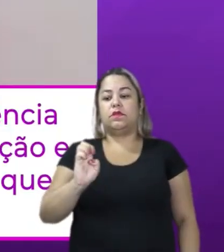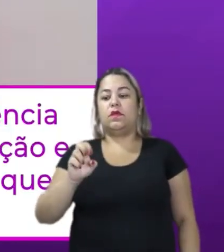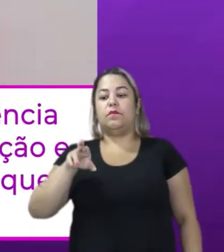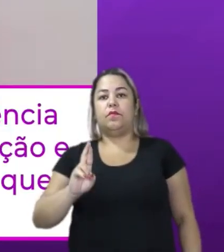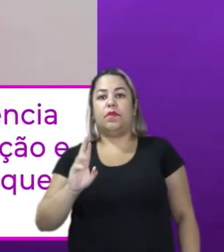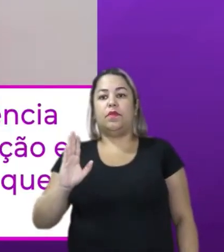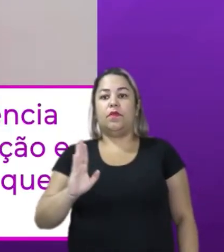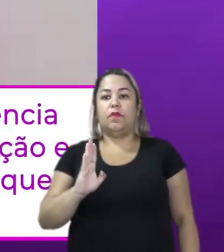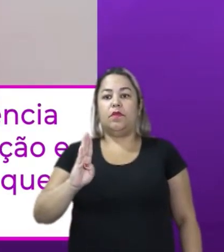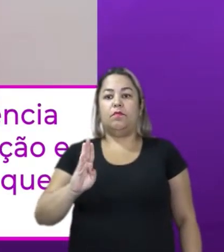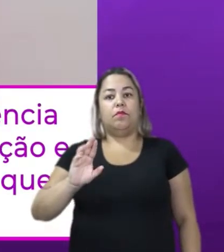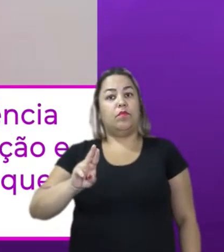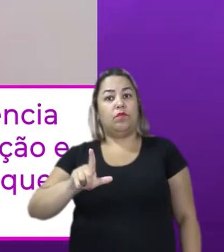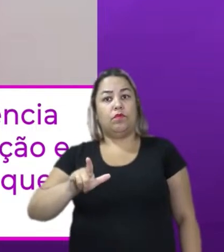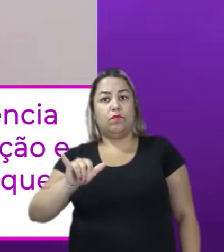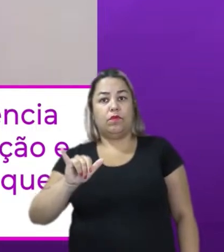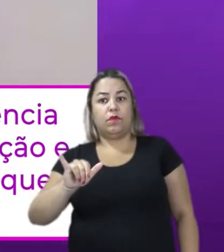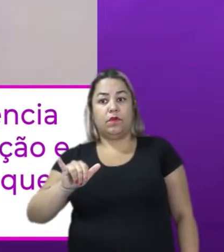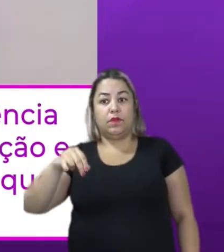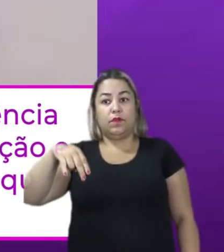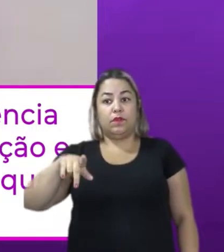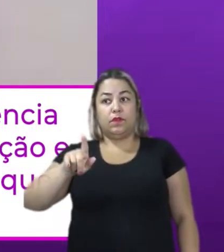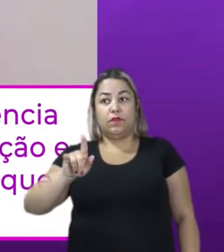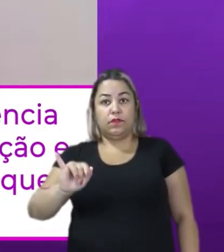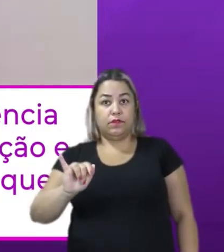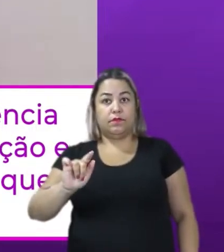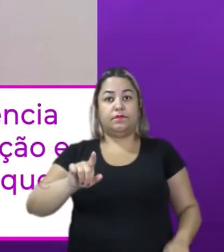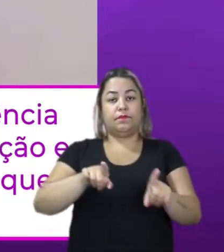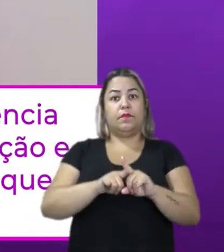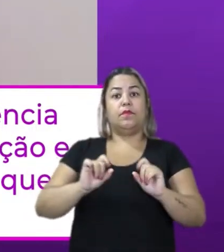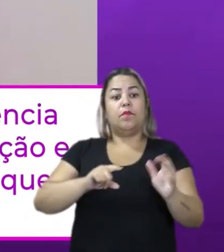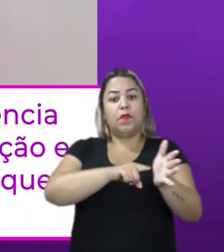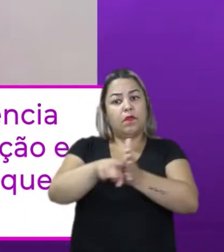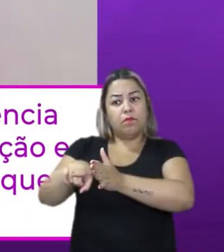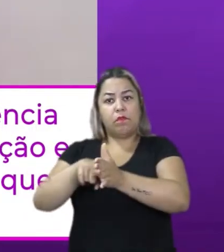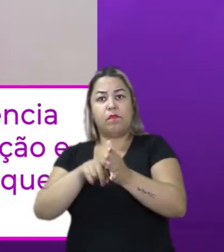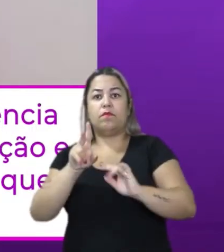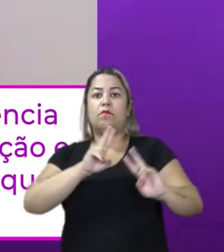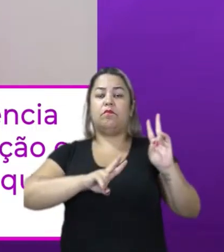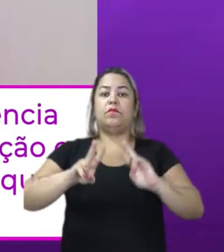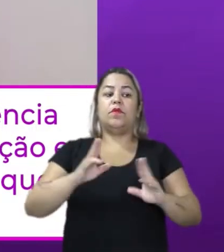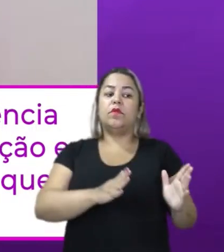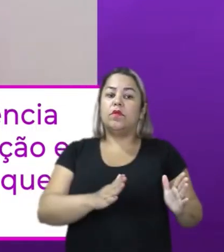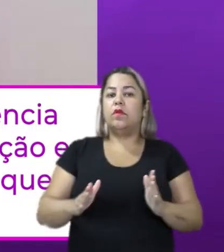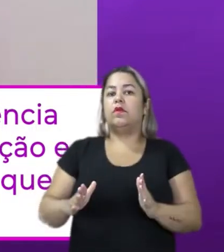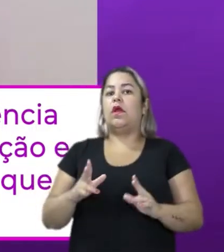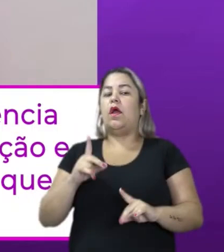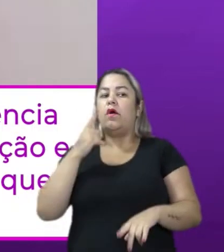alguém monitora constantemente essa mulher, ou cyberstalk, que fica ali vendo os passos, que